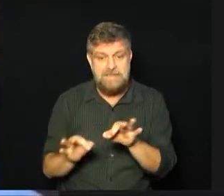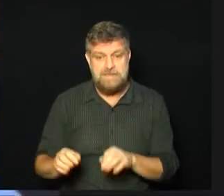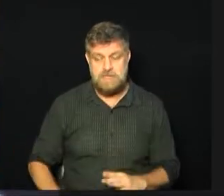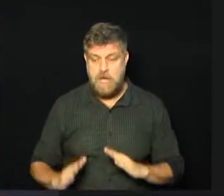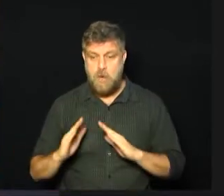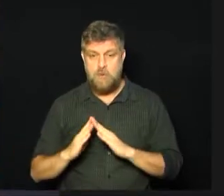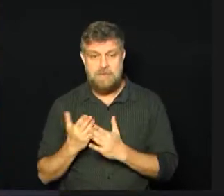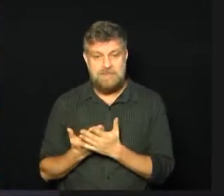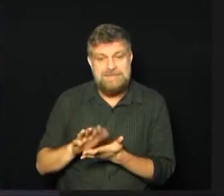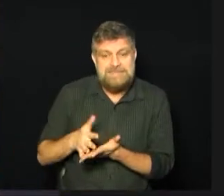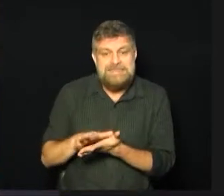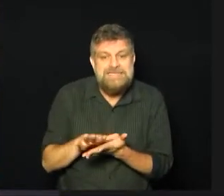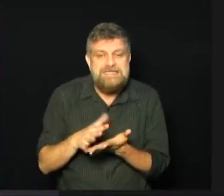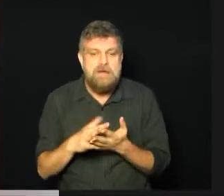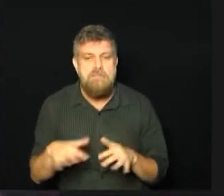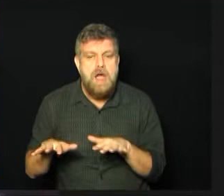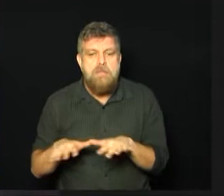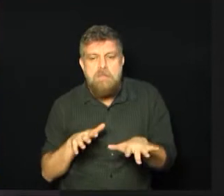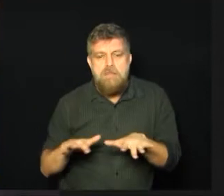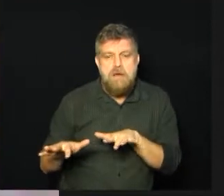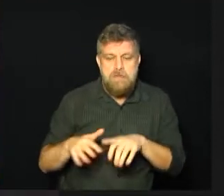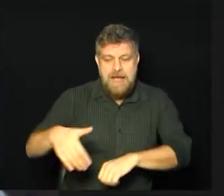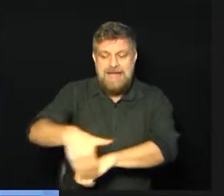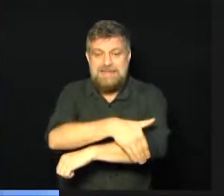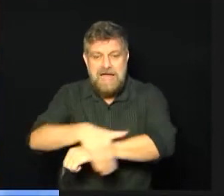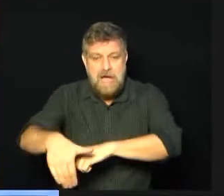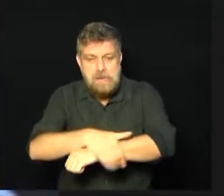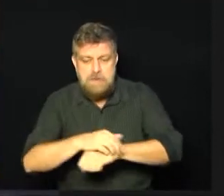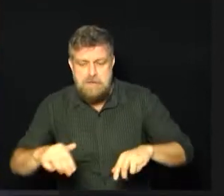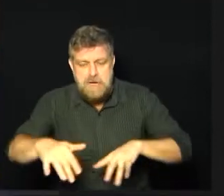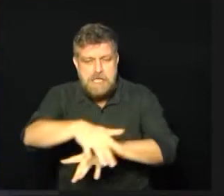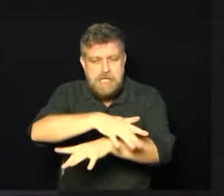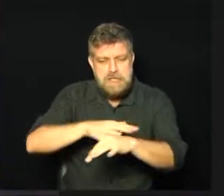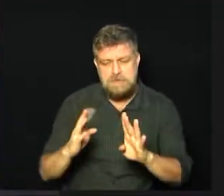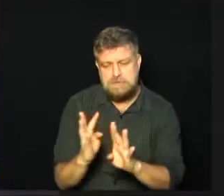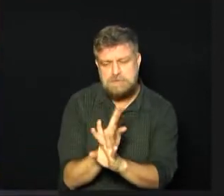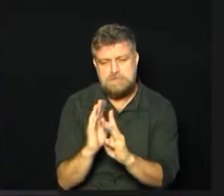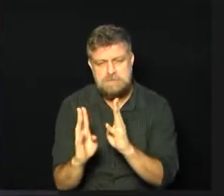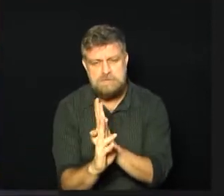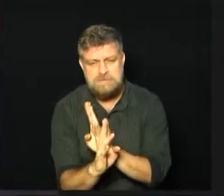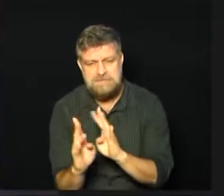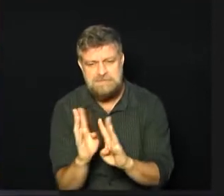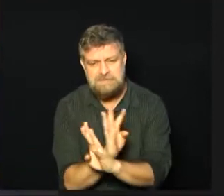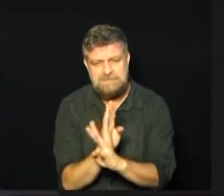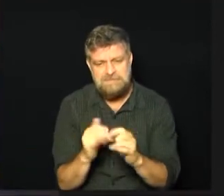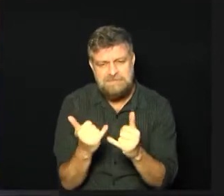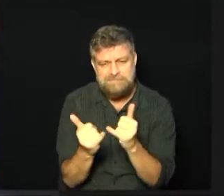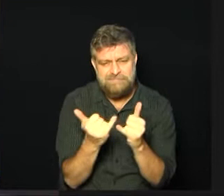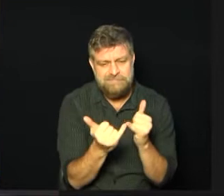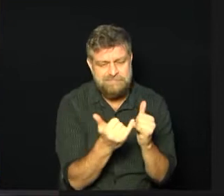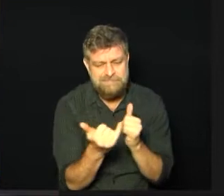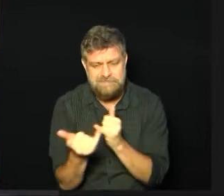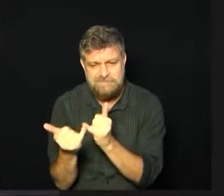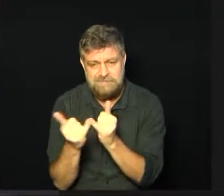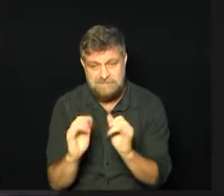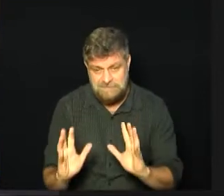se planejar, né? O Carnaval de rua, aquela coisa do contato bastante próximo entre as pessoas, é uma festa